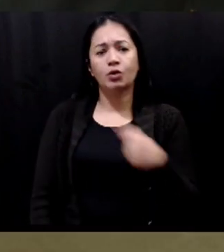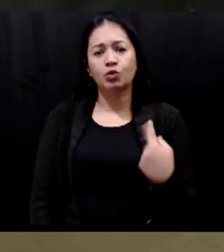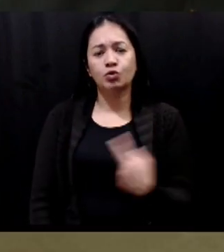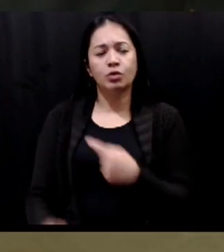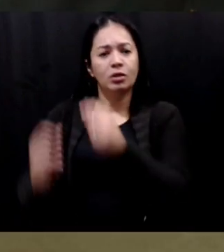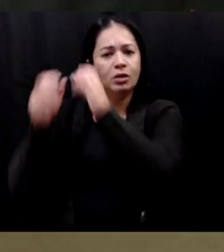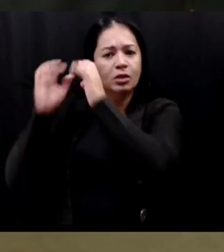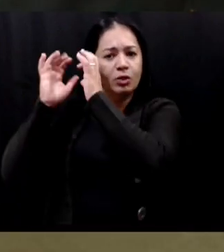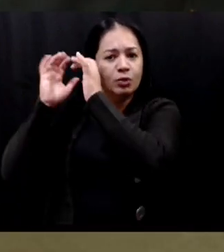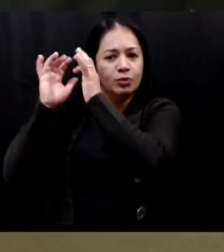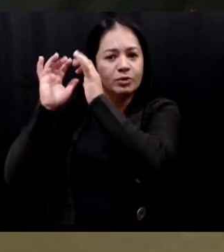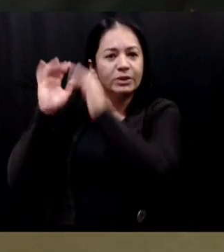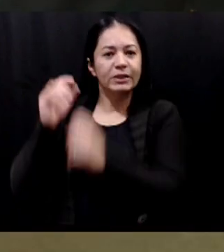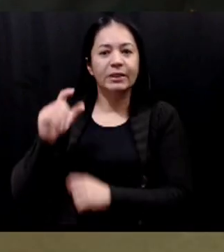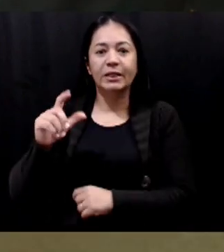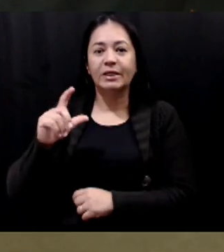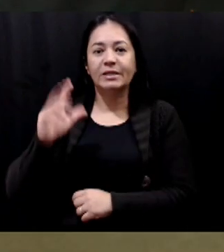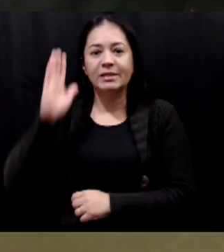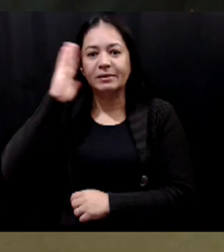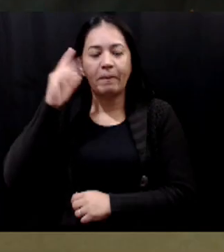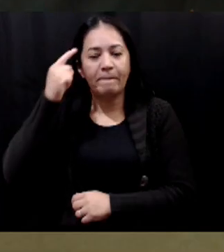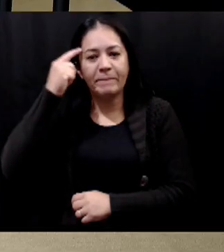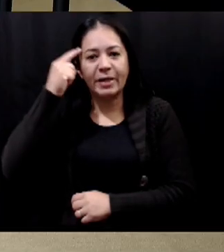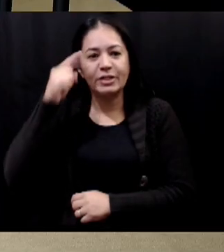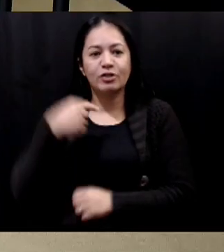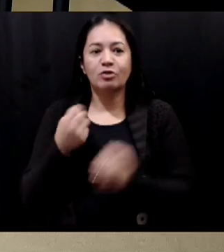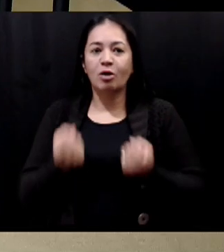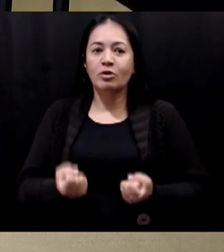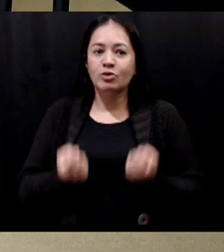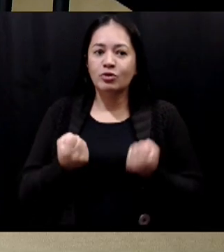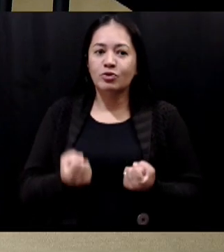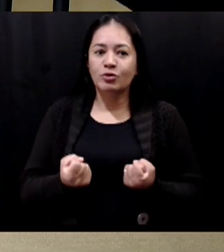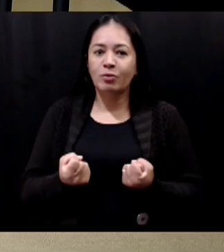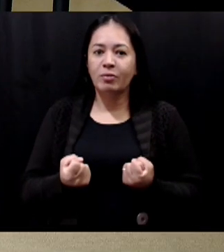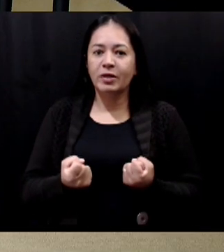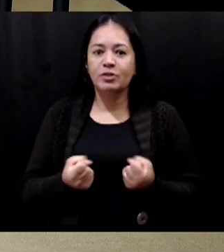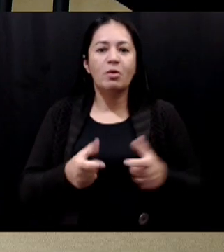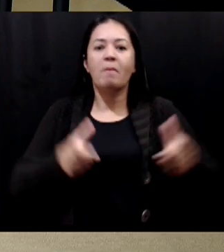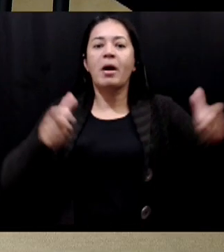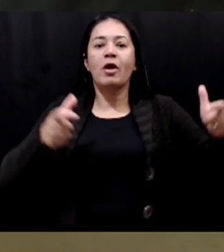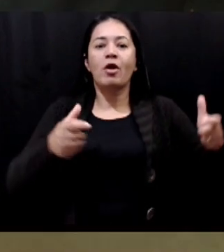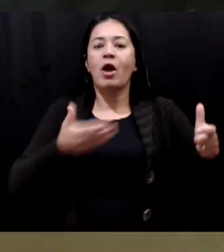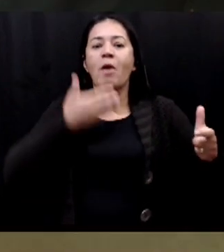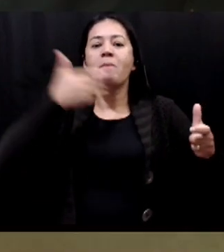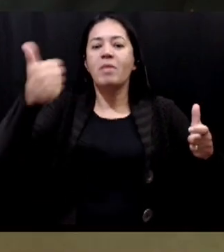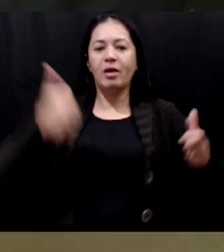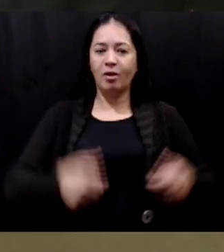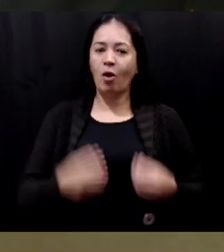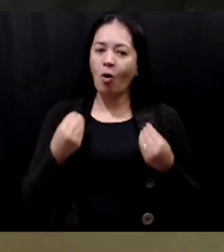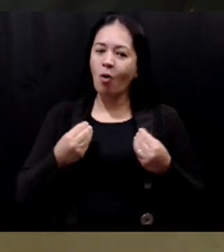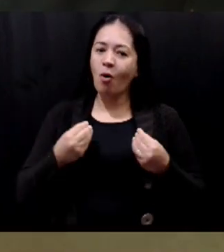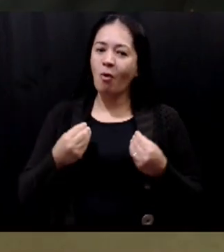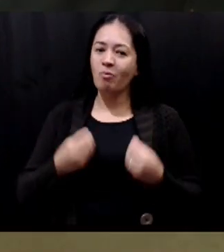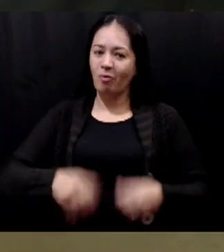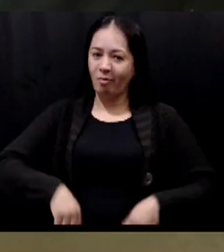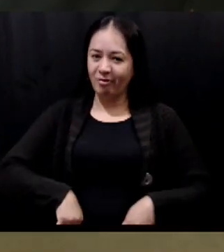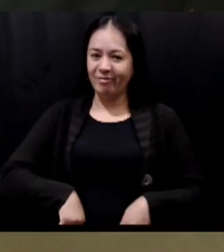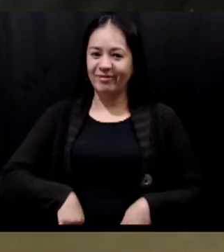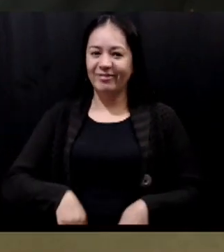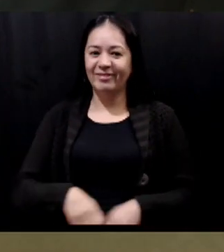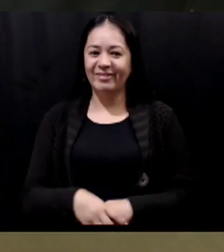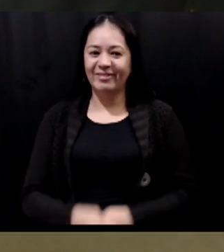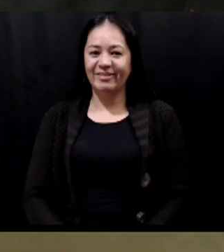maior peso é o peso ideal. Poxa vida, Rafael! Poxa vida! Agora vamos lá, então. Qual que é o papel do